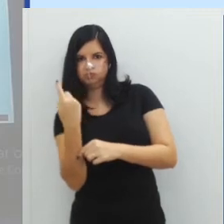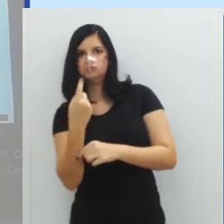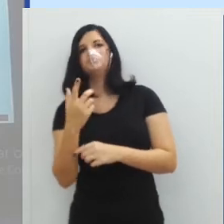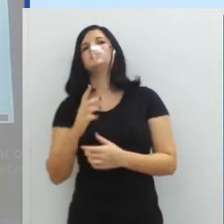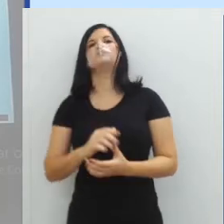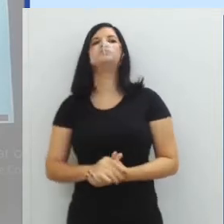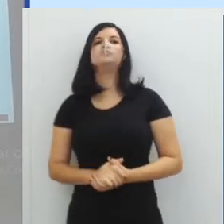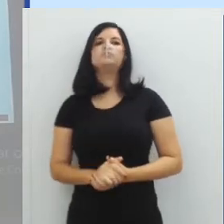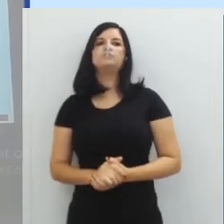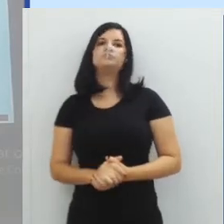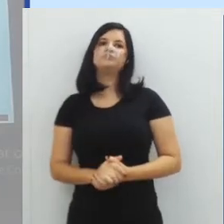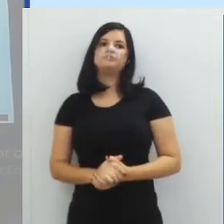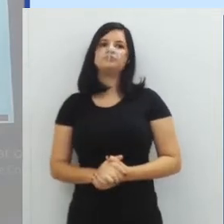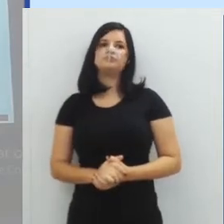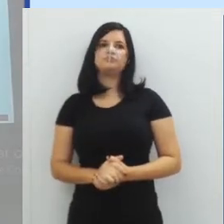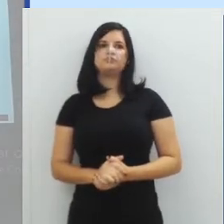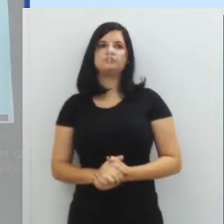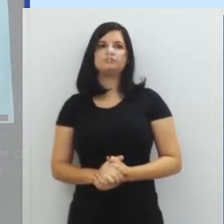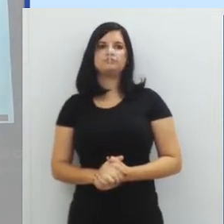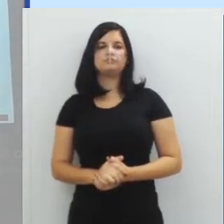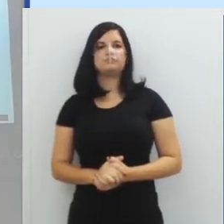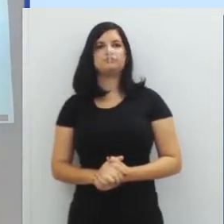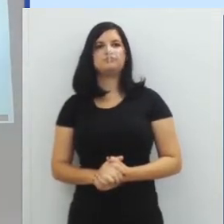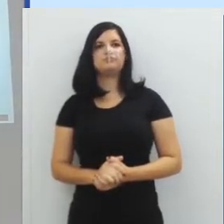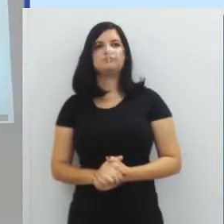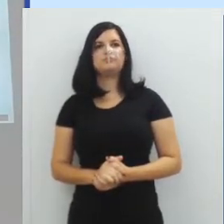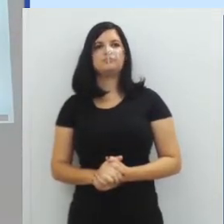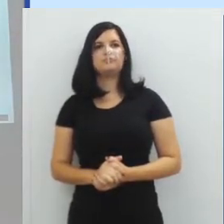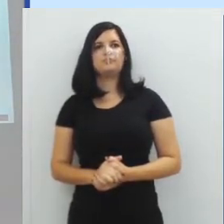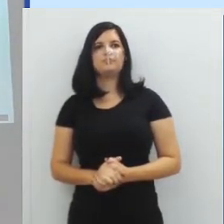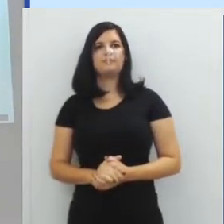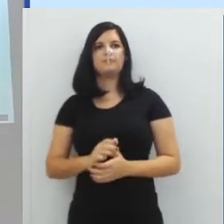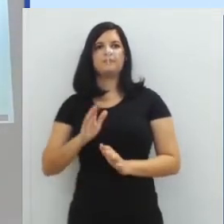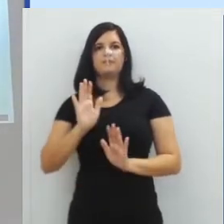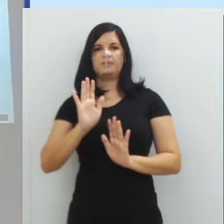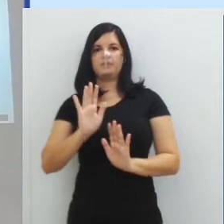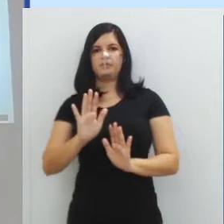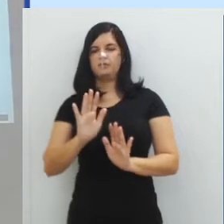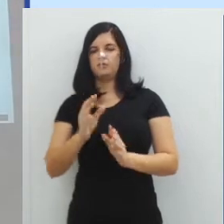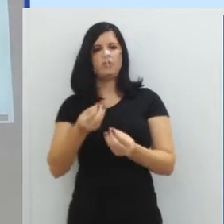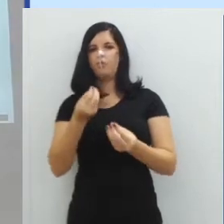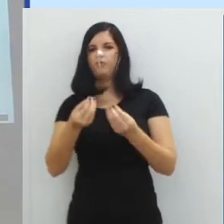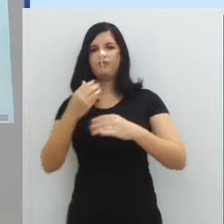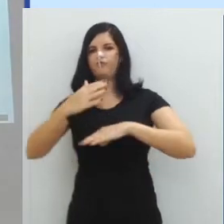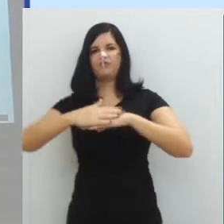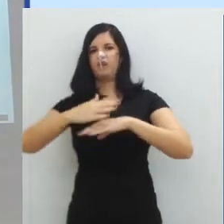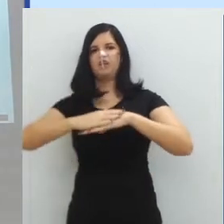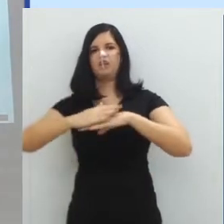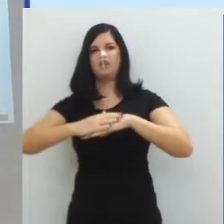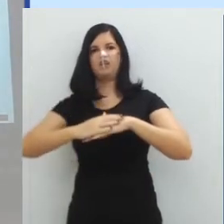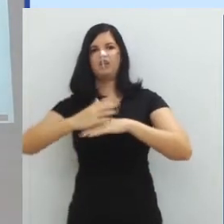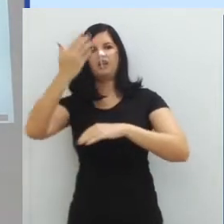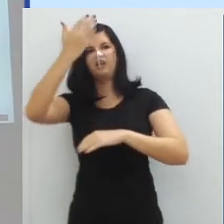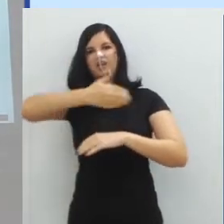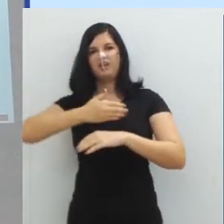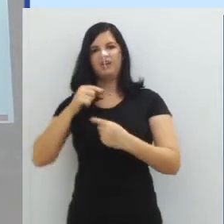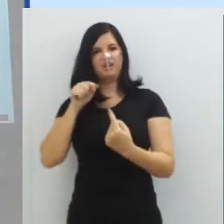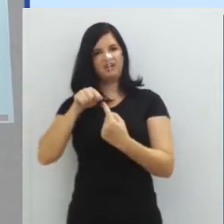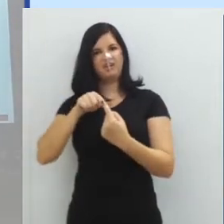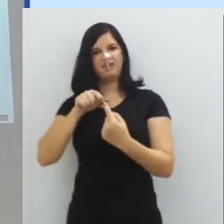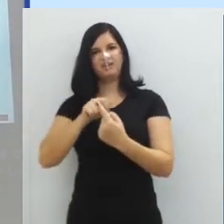Pode passar. Pronto. Aí a gente vai fazer o quê? Como fazer um indicador de ácido e